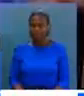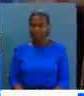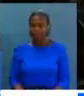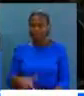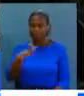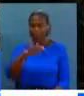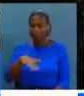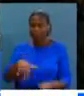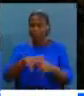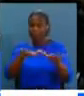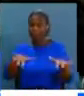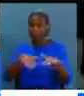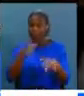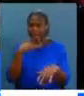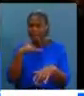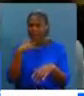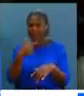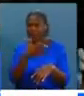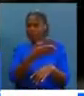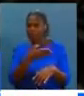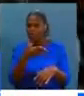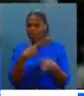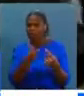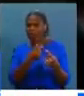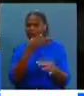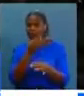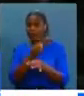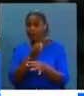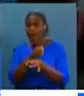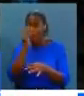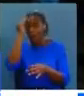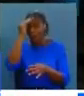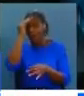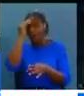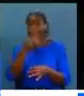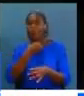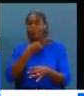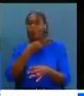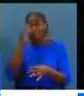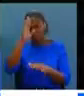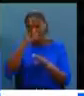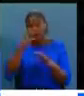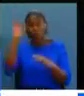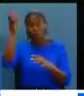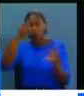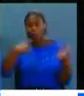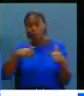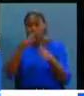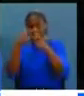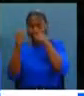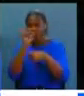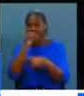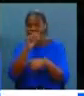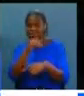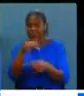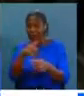A localidade da Praia Branca acolheu a 7ª edição do Saudade Festival da Morna, um evento cultural que reúne artistas de São Nicolau